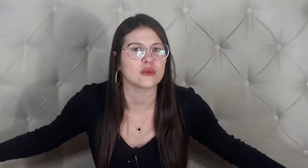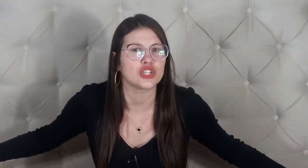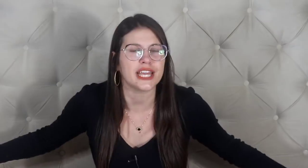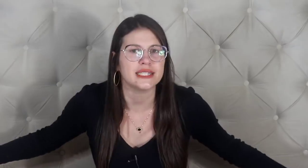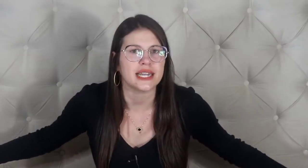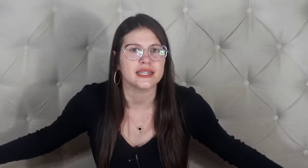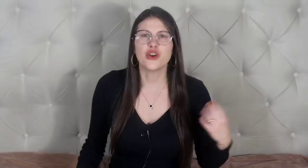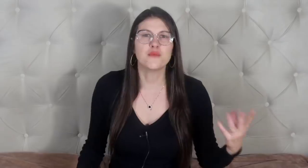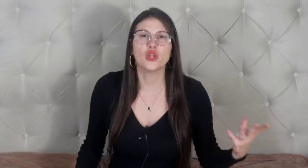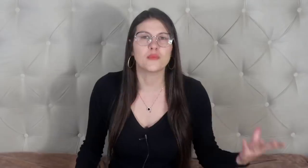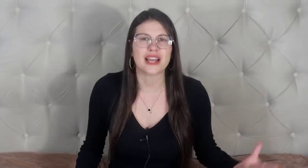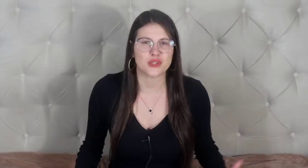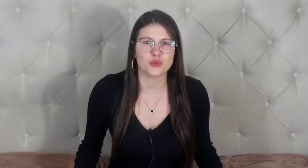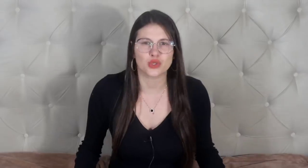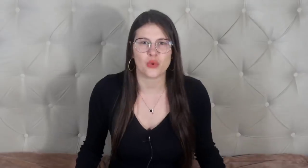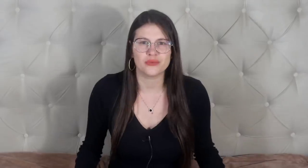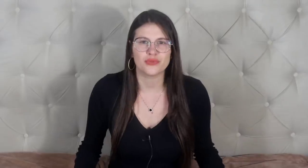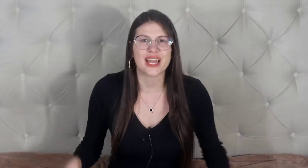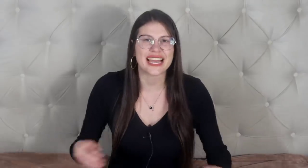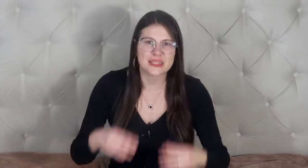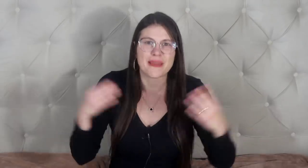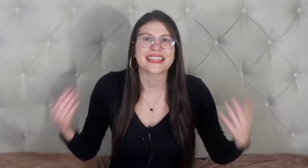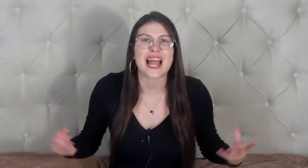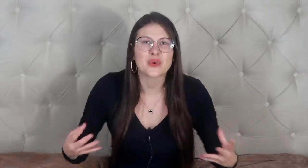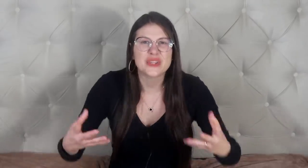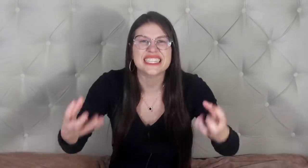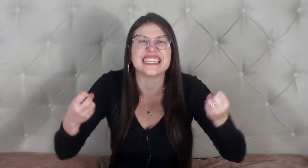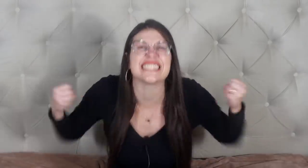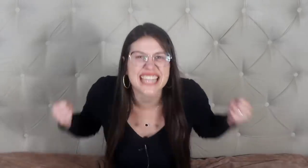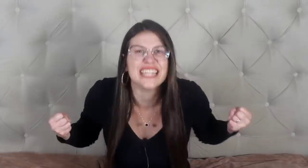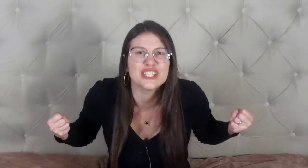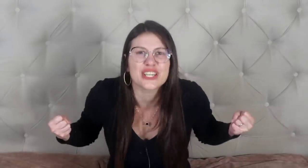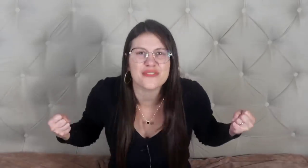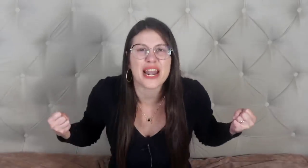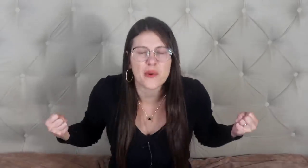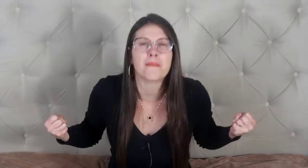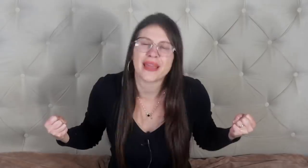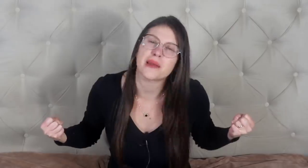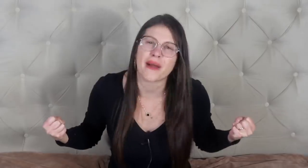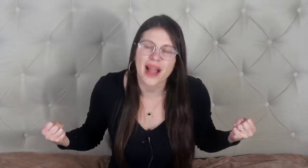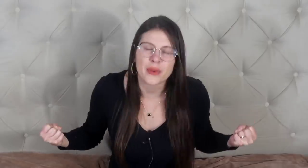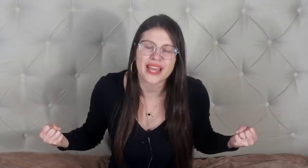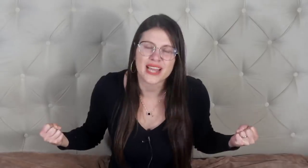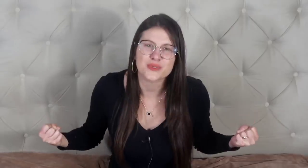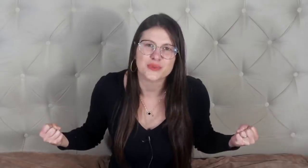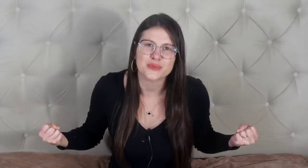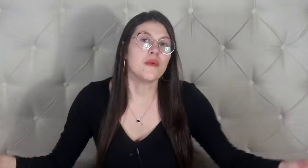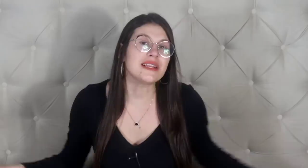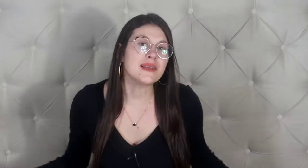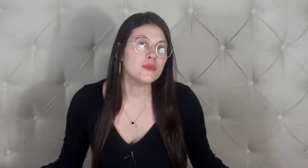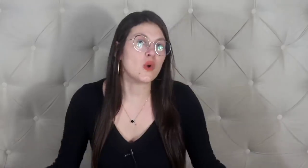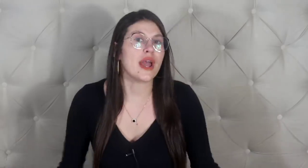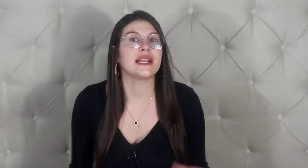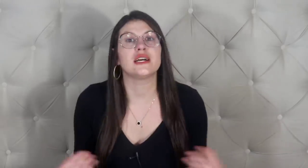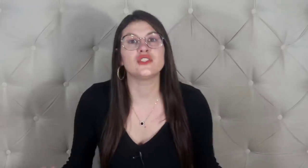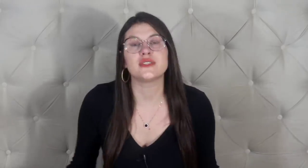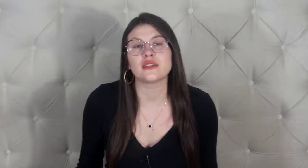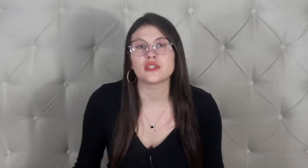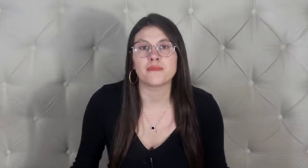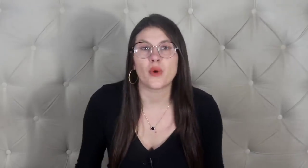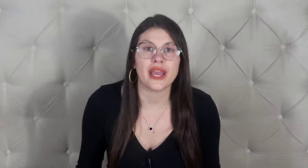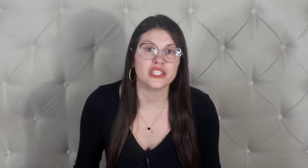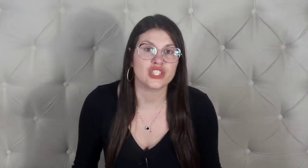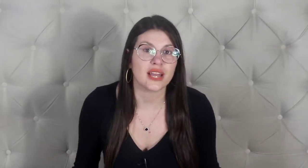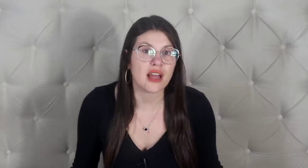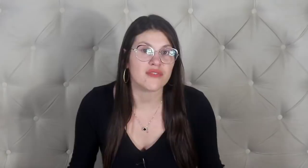aconteceu na sessão de quinta. Foi muito mais que um show. Foi aquele espetáculo que você sente que valeu a pena pagar o ingresso. Começamos com o Renan